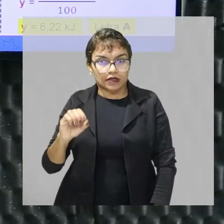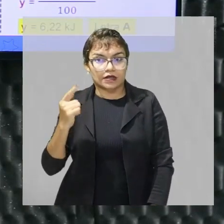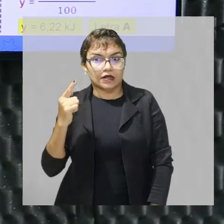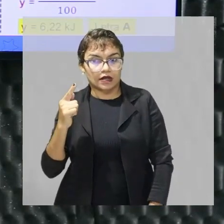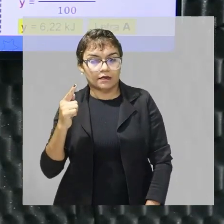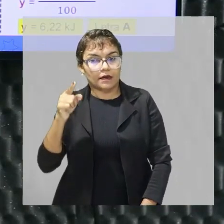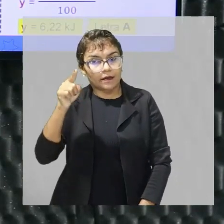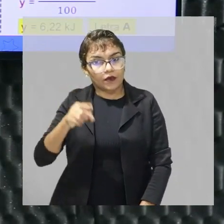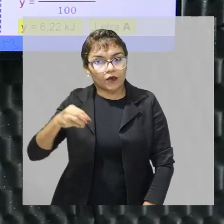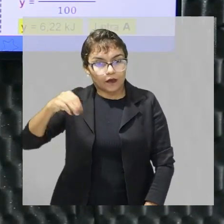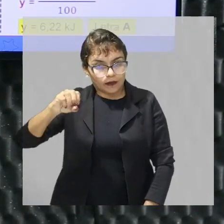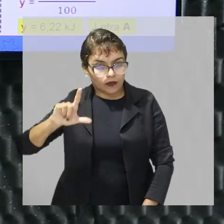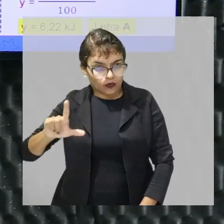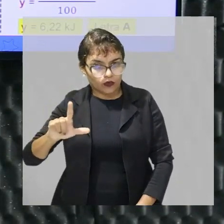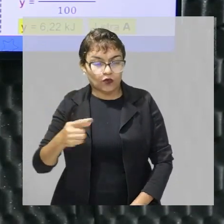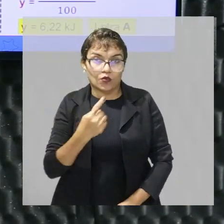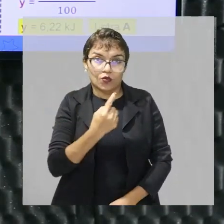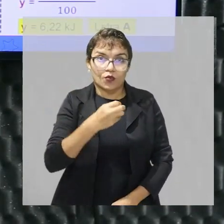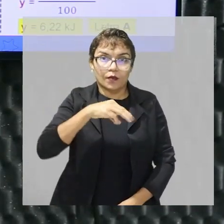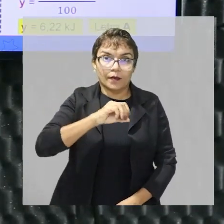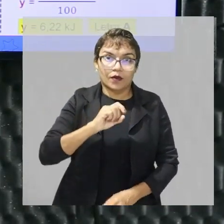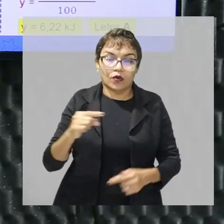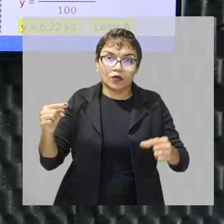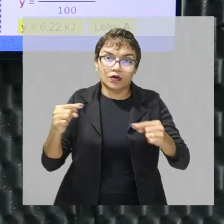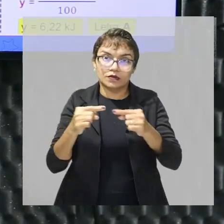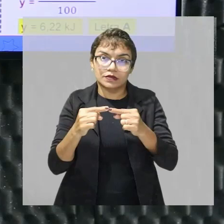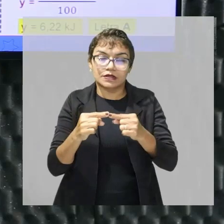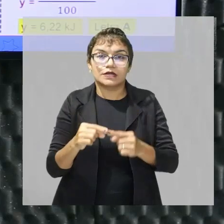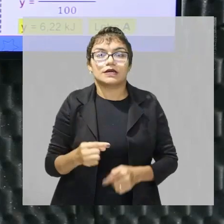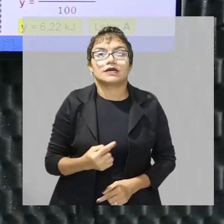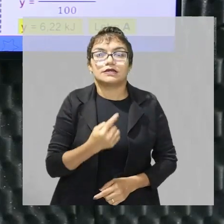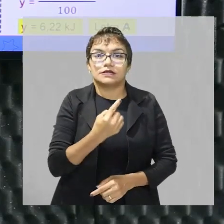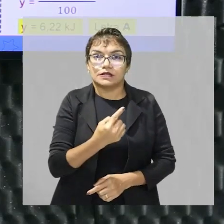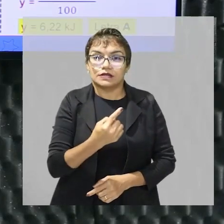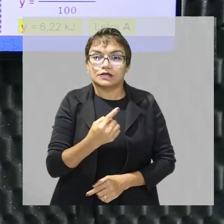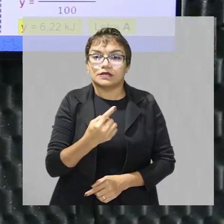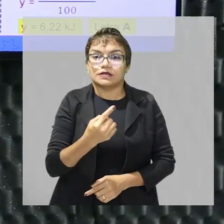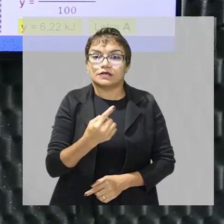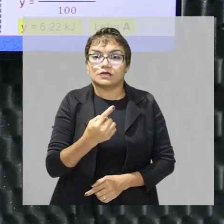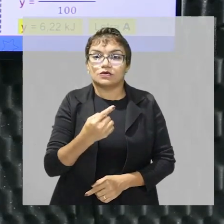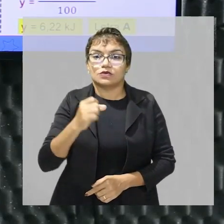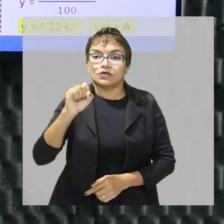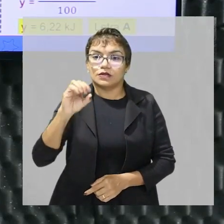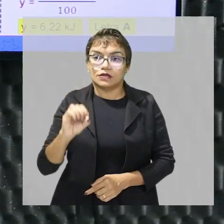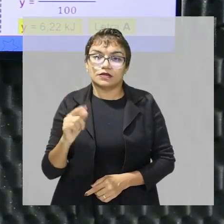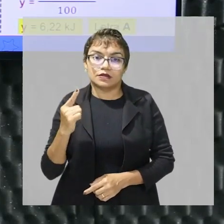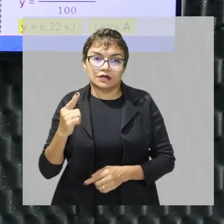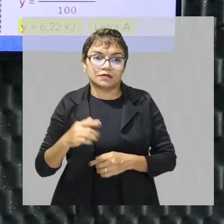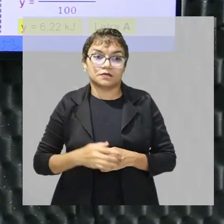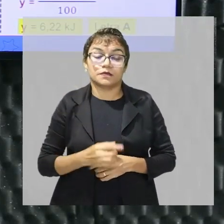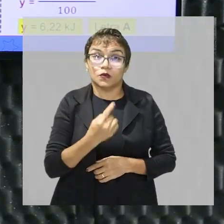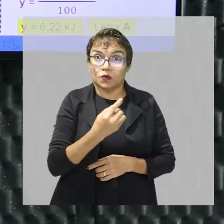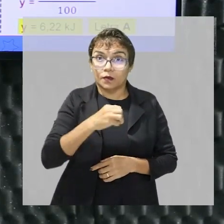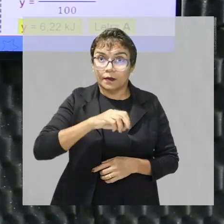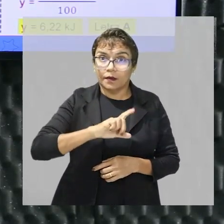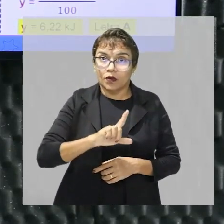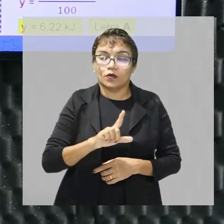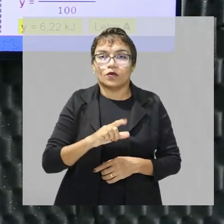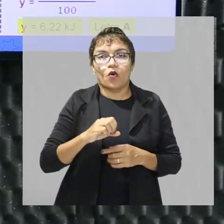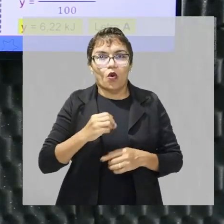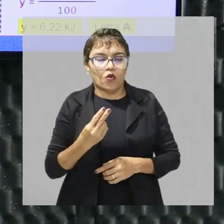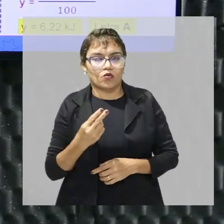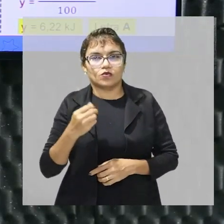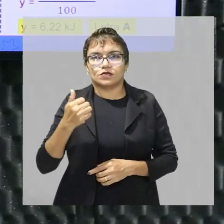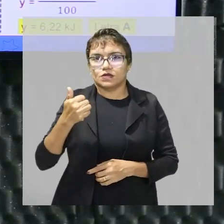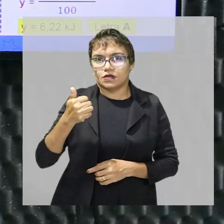estar correspondendo a 180 gramas. Então, de acordo com a equação, 1 mol, ou seja, 180 gramas,